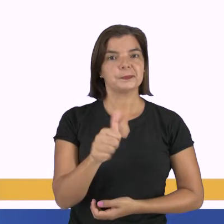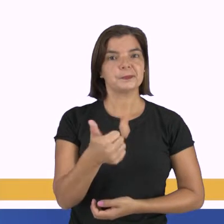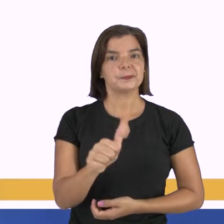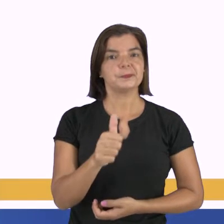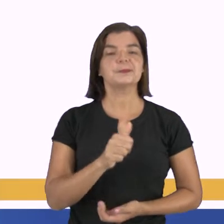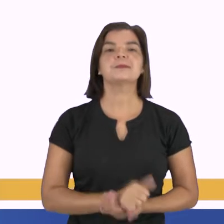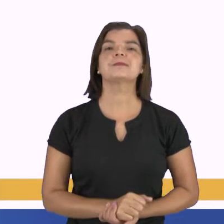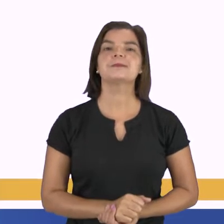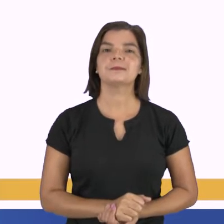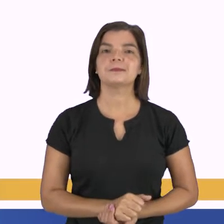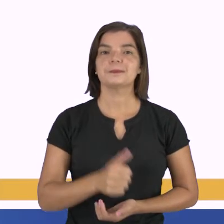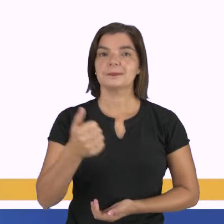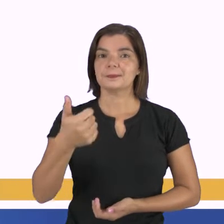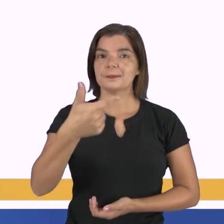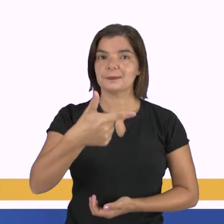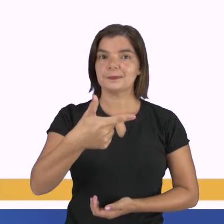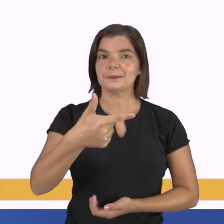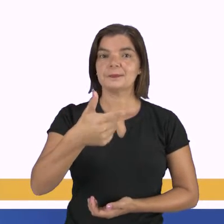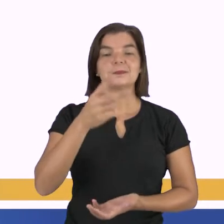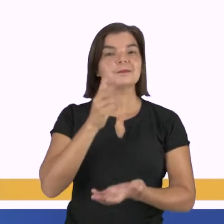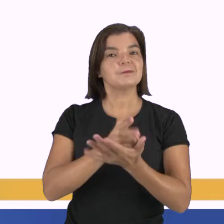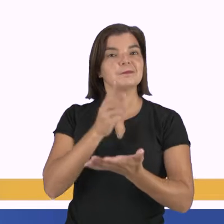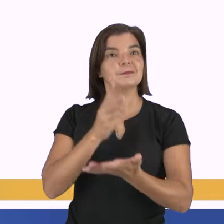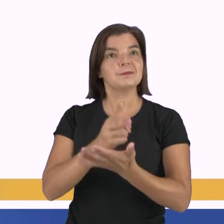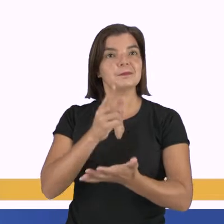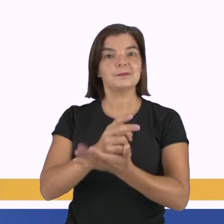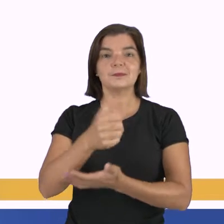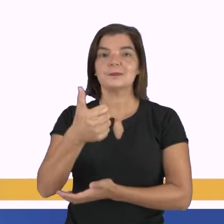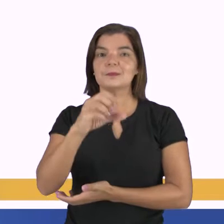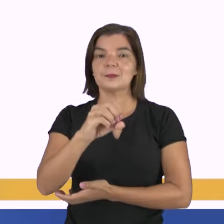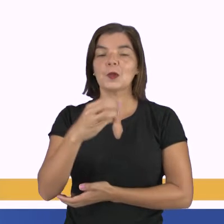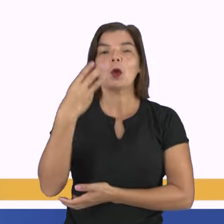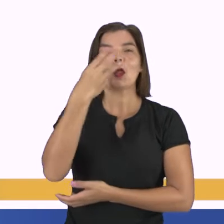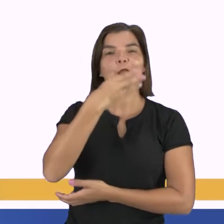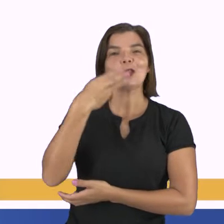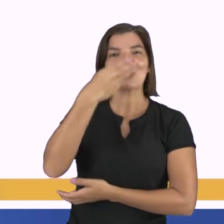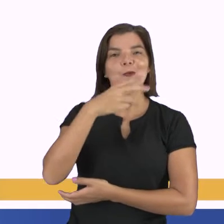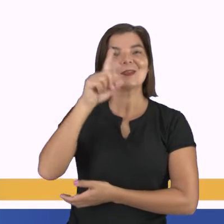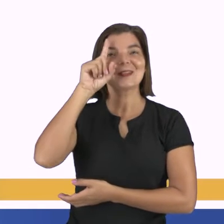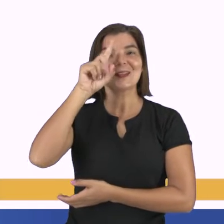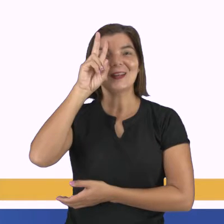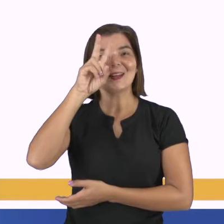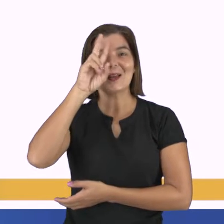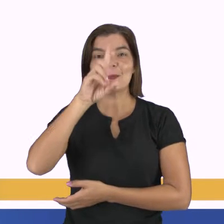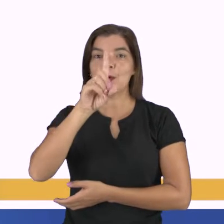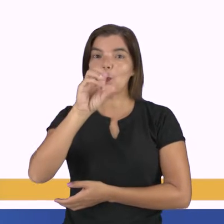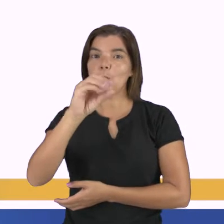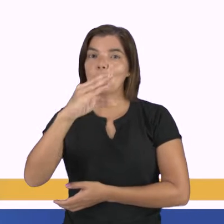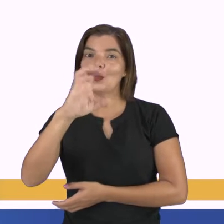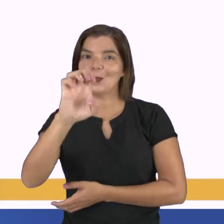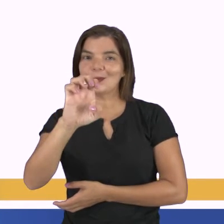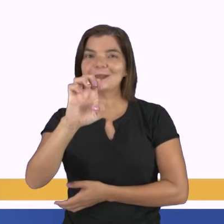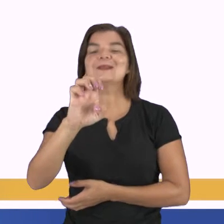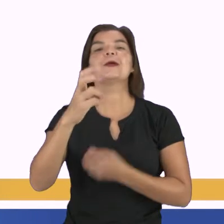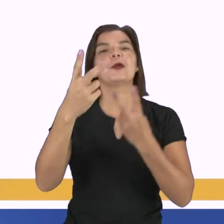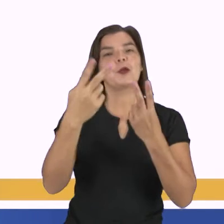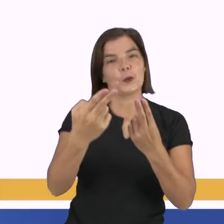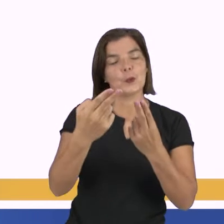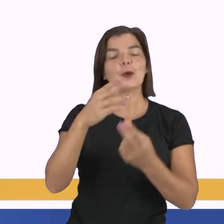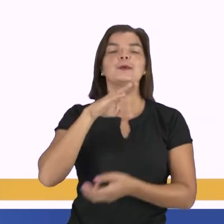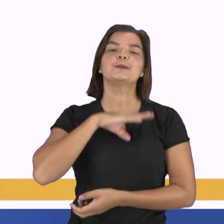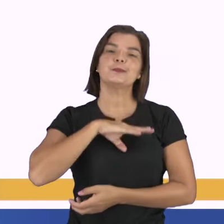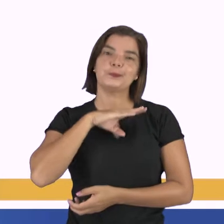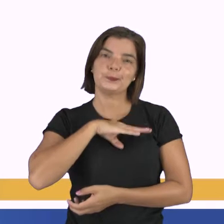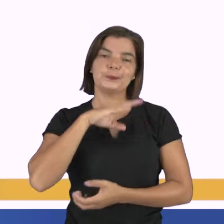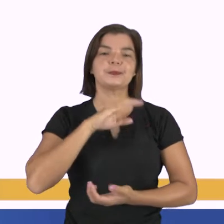11, tranquilo. 12, eu sempre digo assim, doce de leite, para o aluno lembrar que o número 12 se escreve como se fosse o nosso